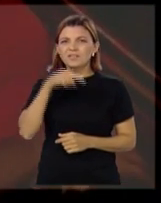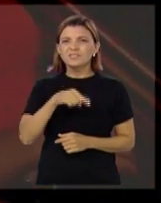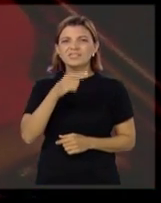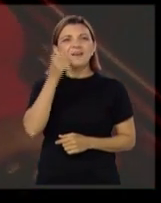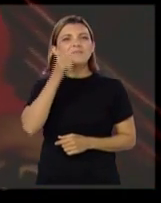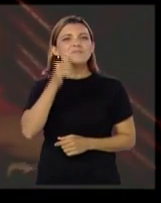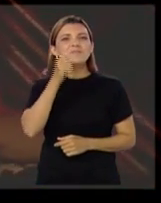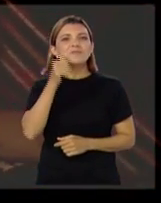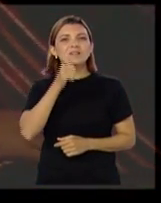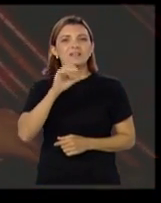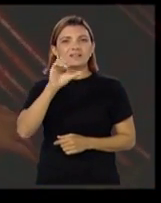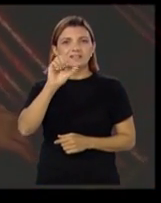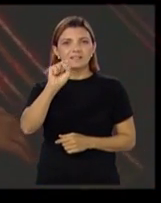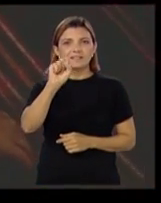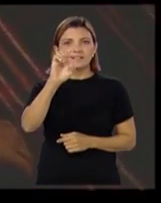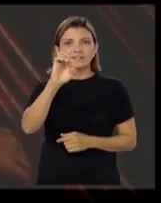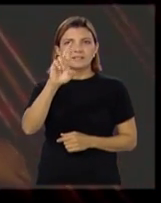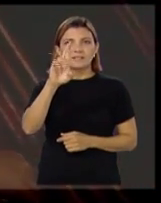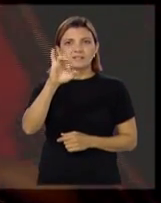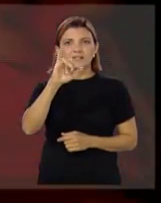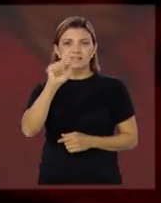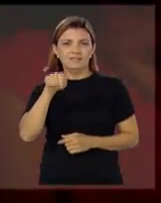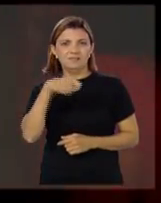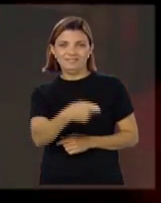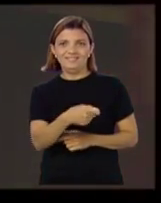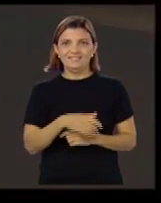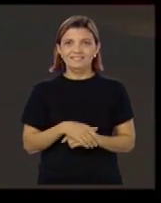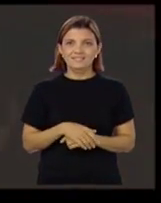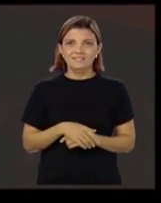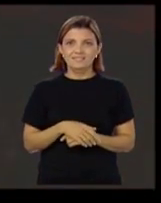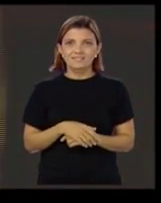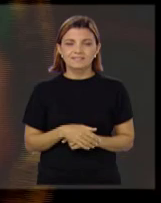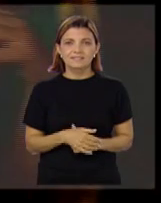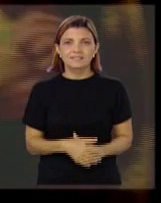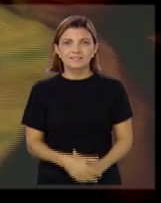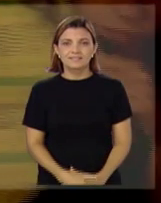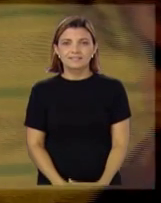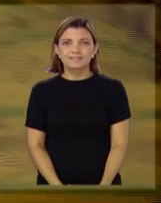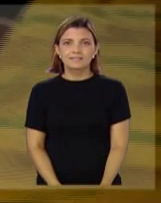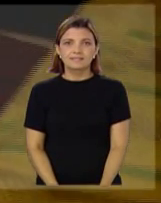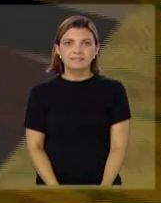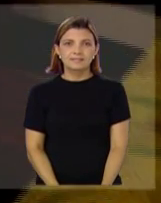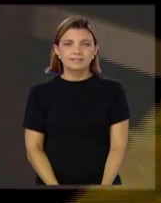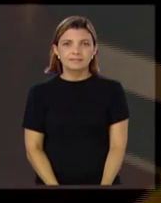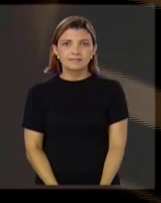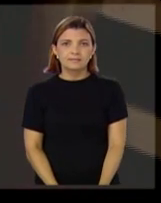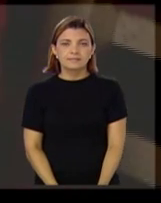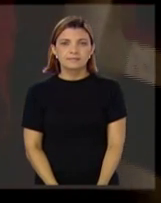E você é uma sereia. Agora vê se dorme, vai. Nossa, cada um que eu escuto.